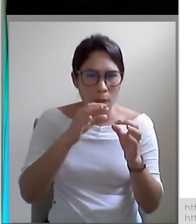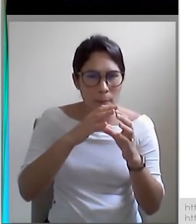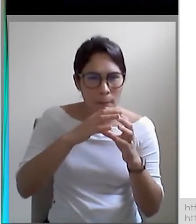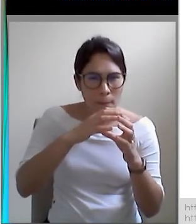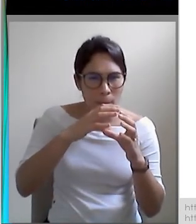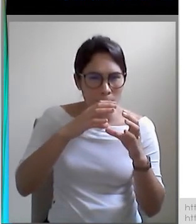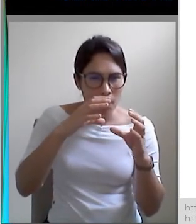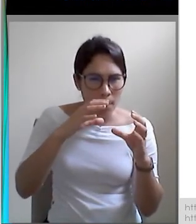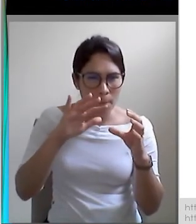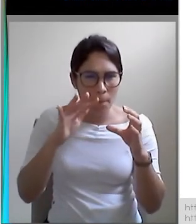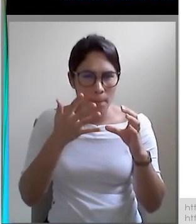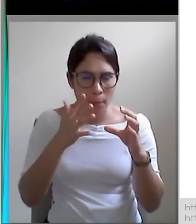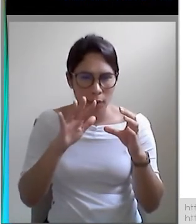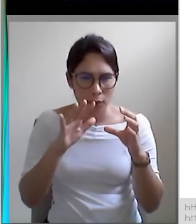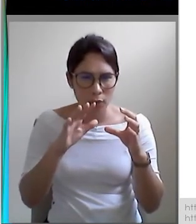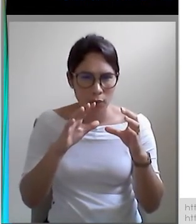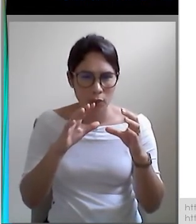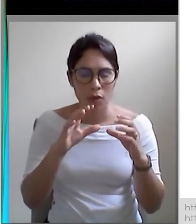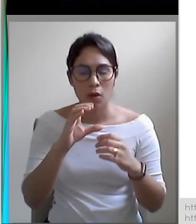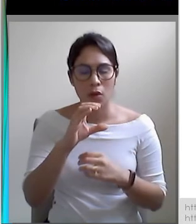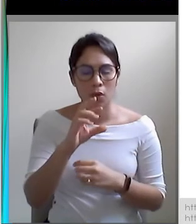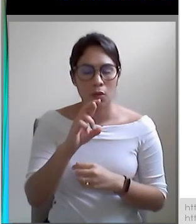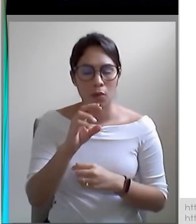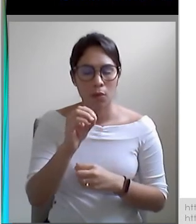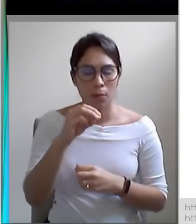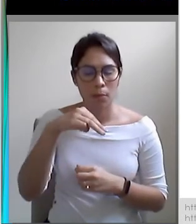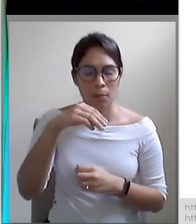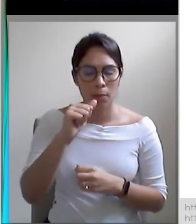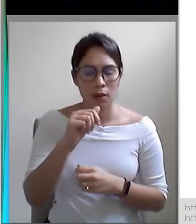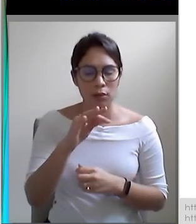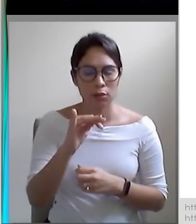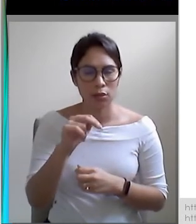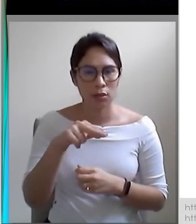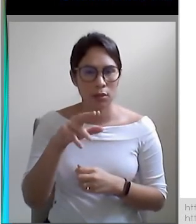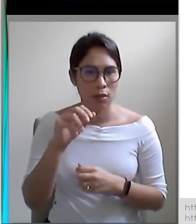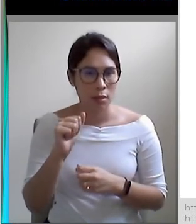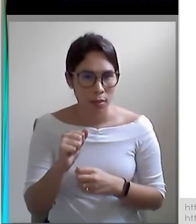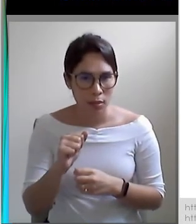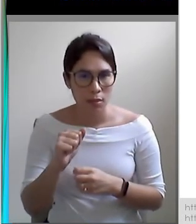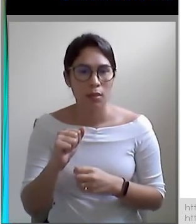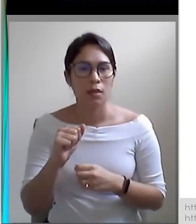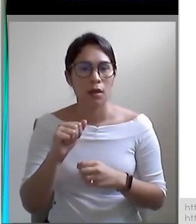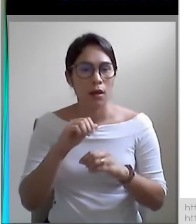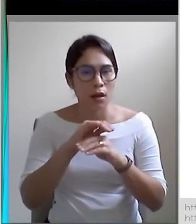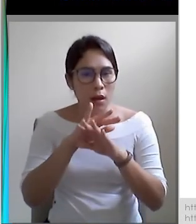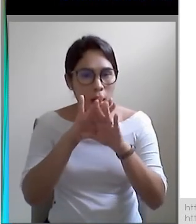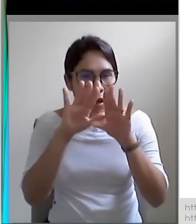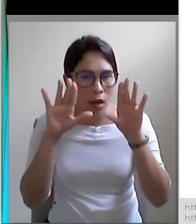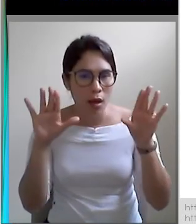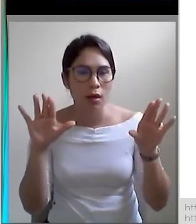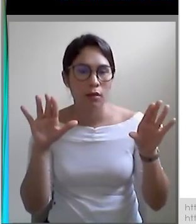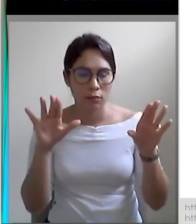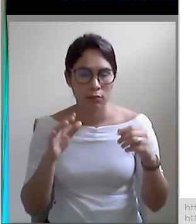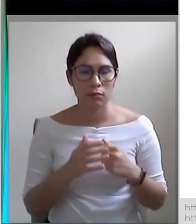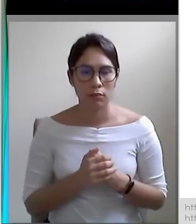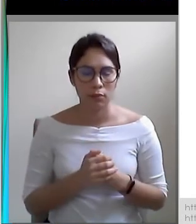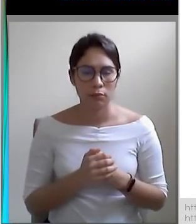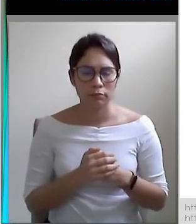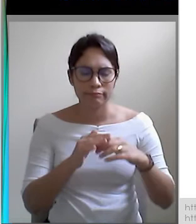apresentar tamanho médio, cromatina de coloração mais clara em comparação com as espécies anteriores.